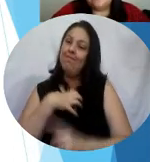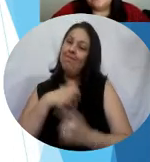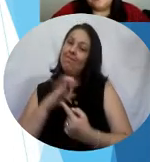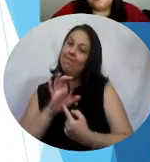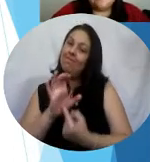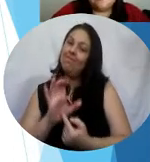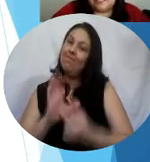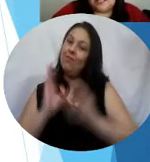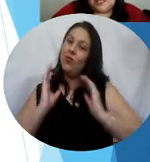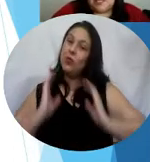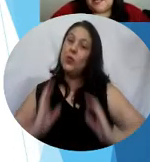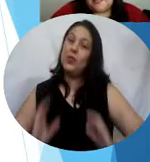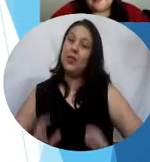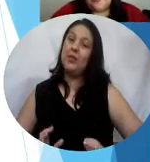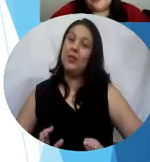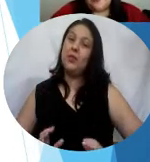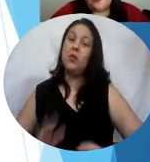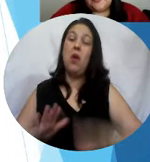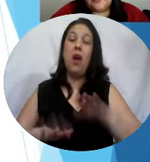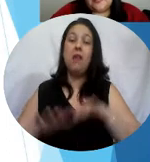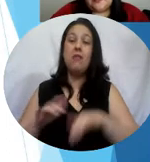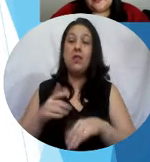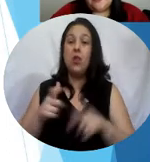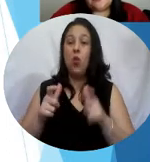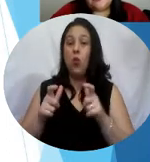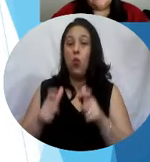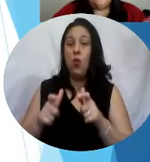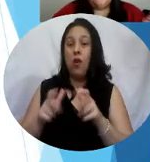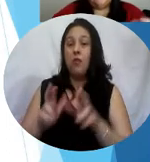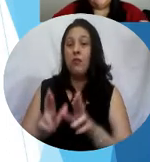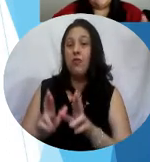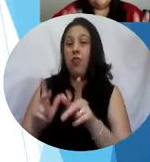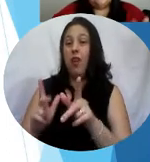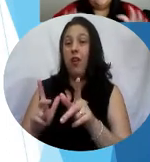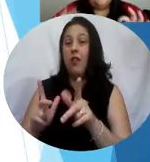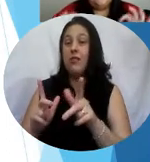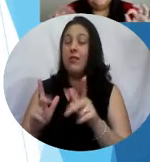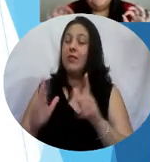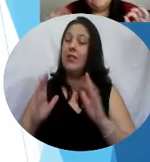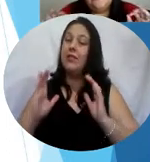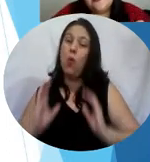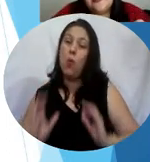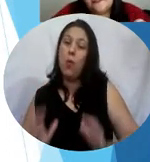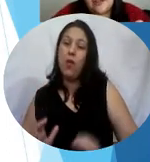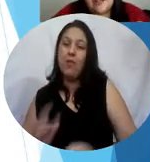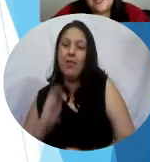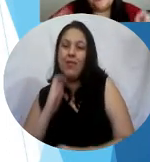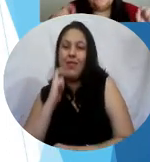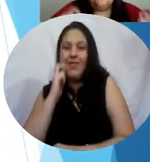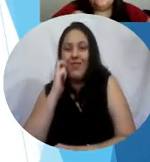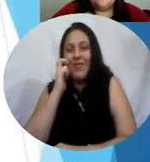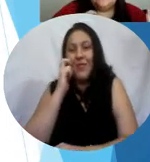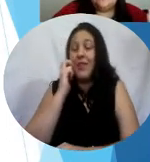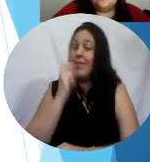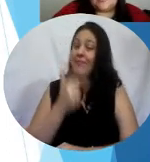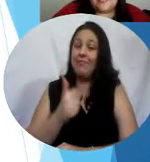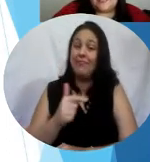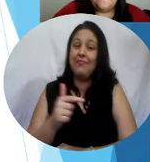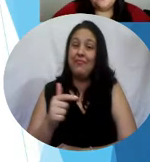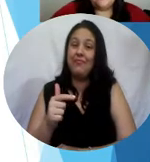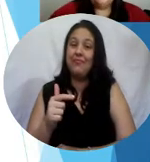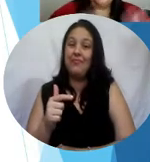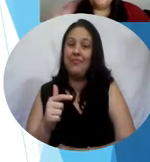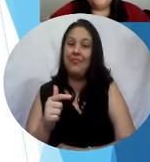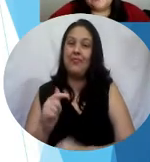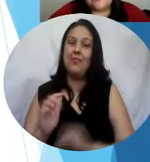outros ambientes ele não tem esse tipo de comportamento, né? Então, por isso é sempre importante a gente observar. No caso do